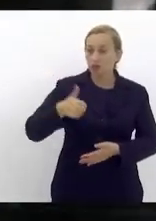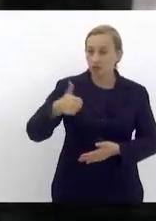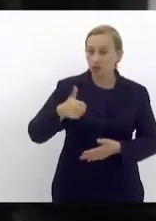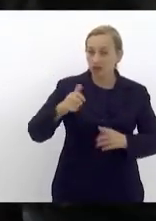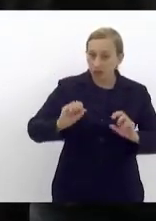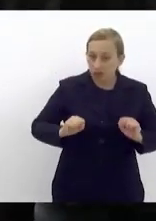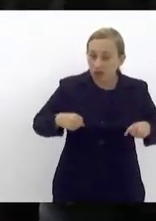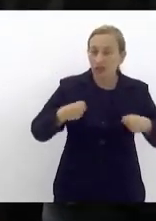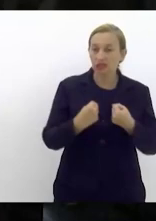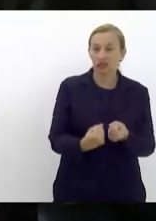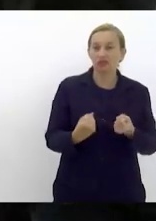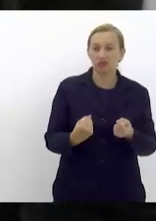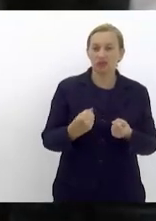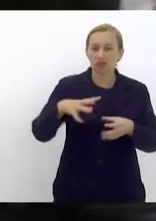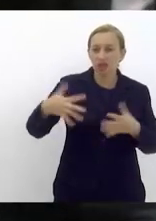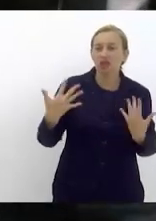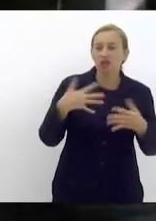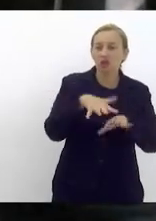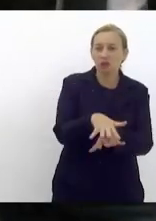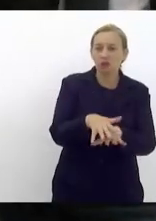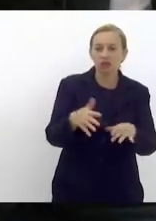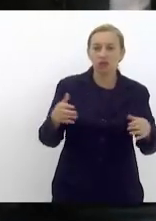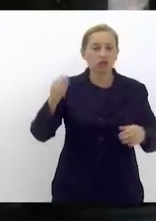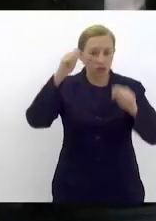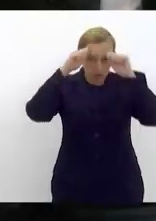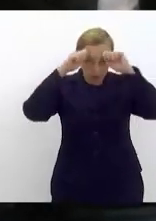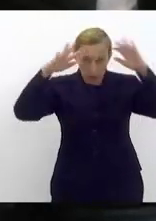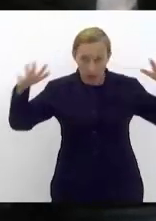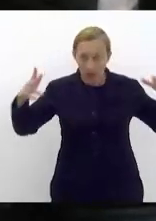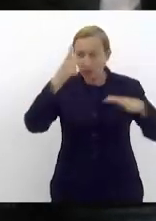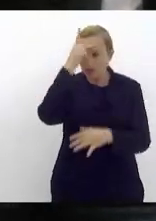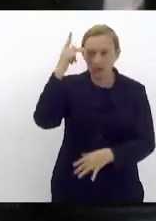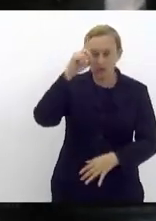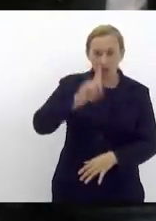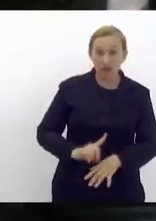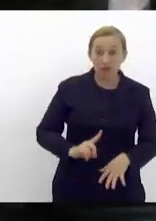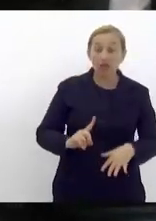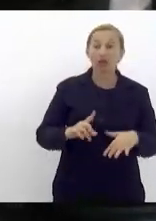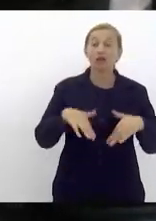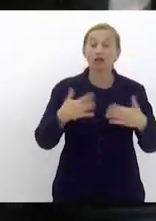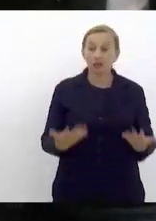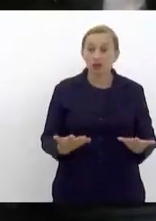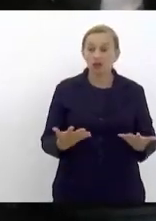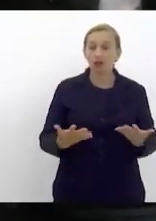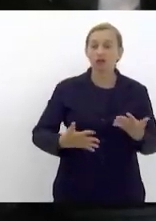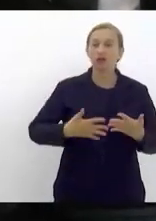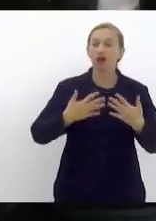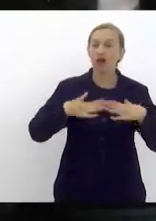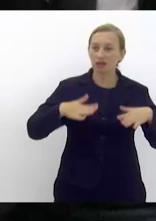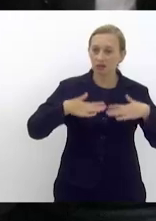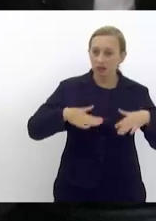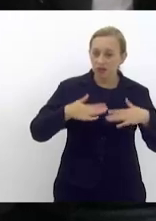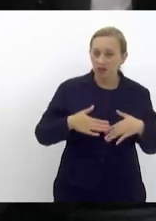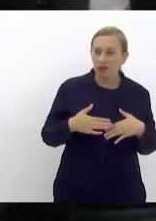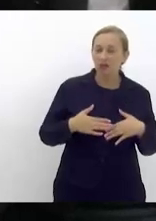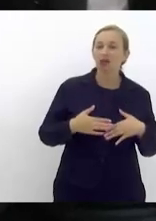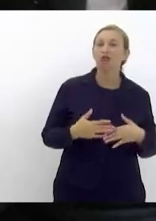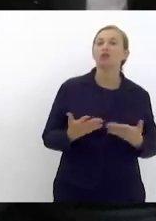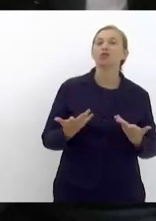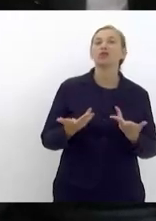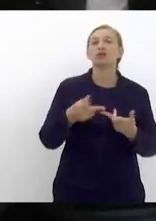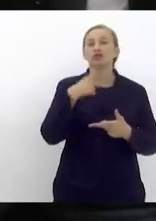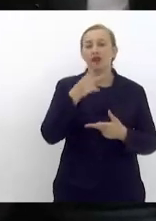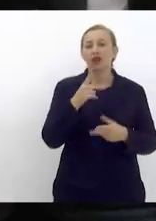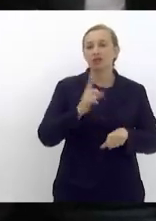defesa da inclusão dos autistas, das pessoas com deficiência. Então, fico muito à vontade para utilizar esse momento que estamos falando de